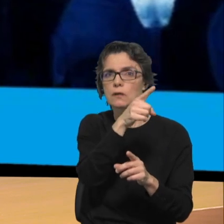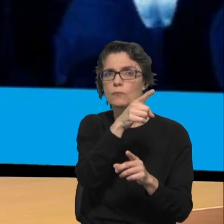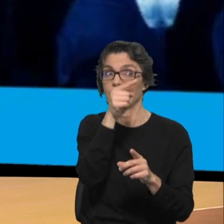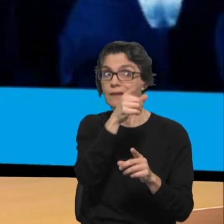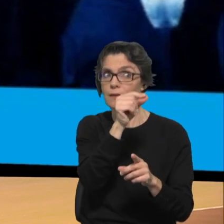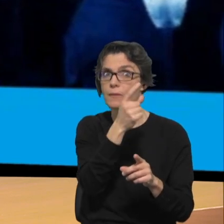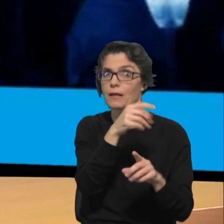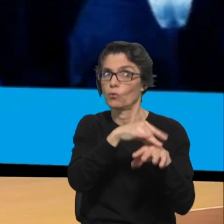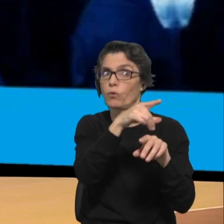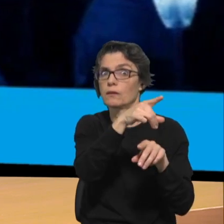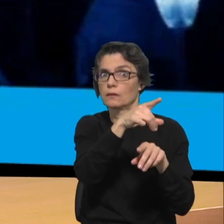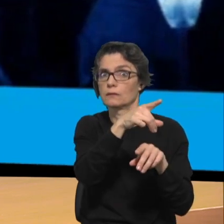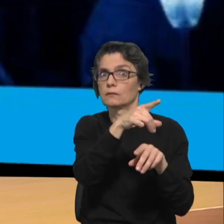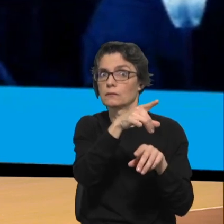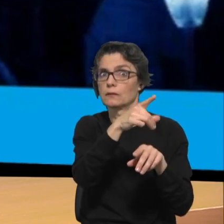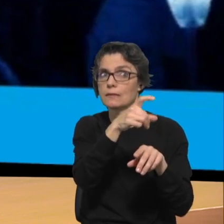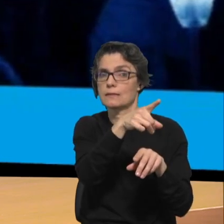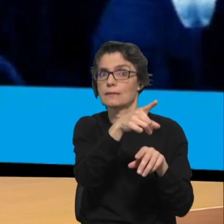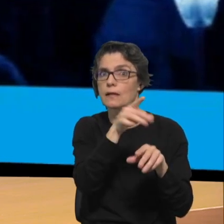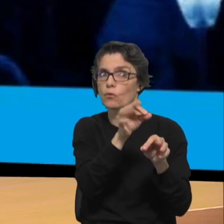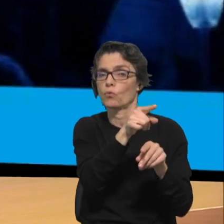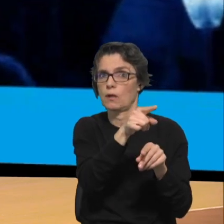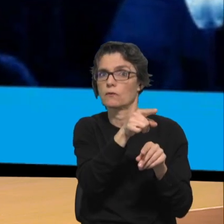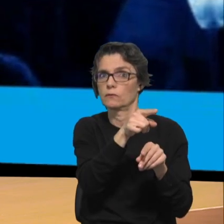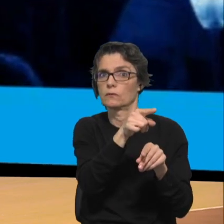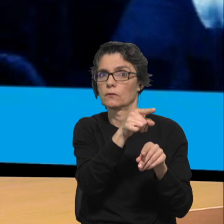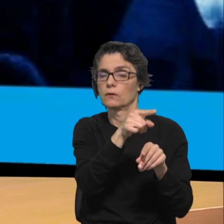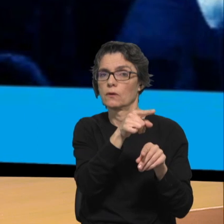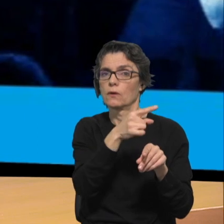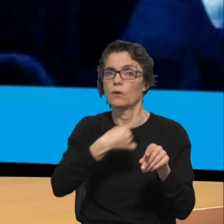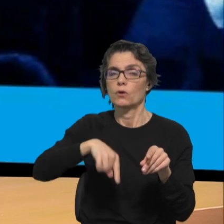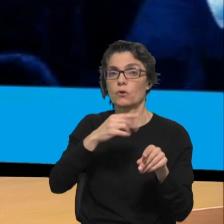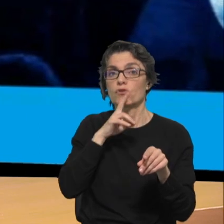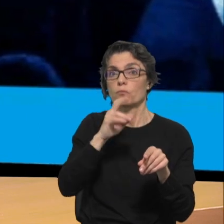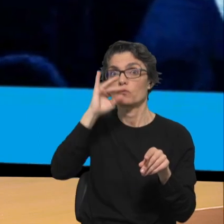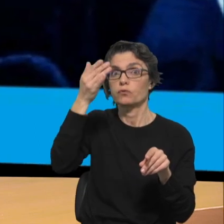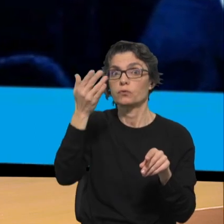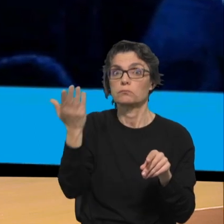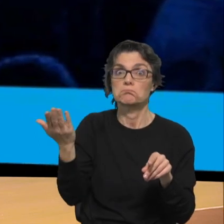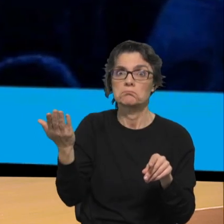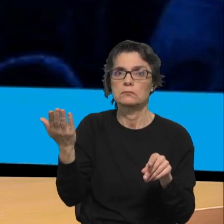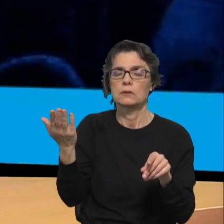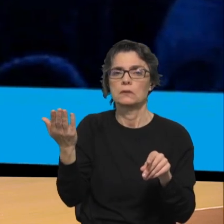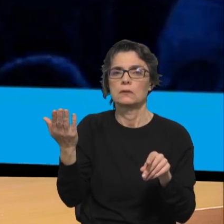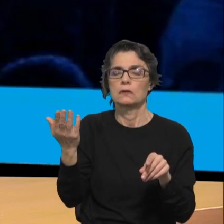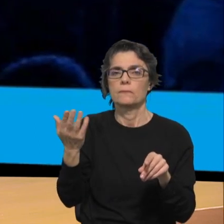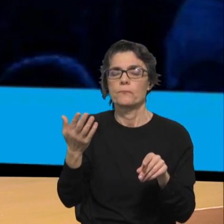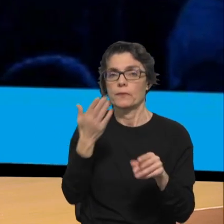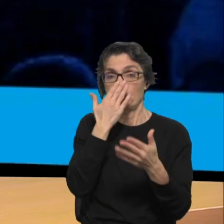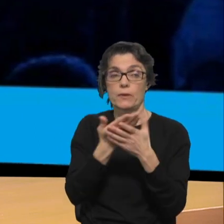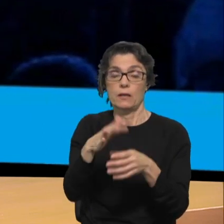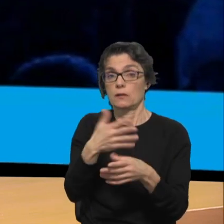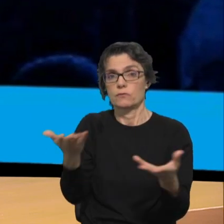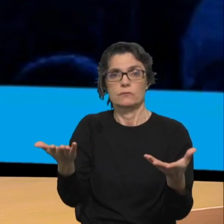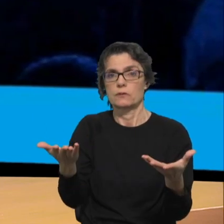médicos. E no âmbito daquilo que poderá vir a ser uma resposta futura, é nesse contexto que se